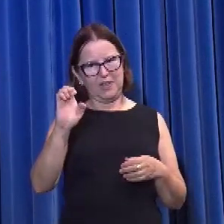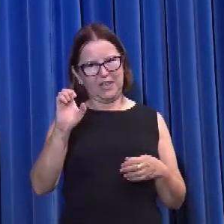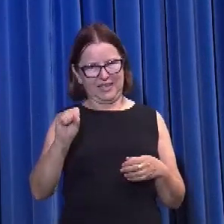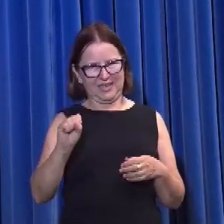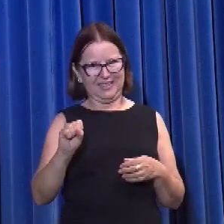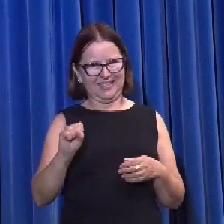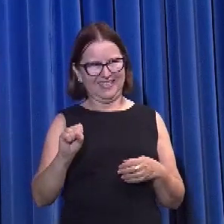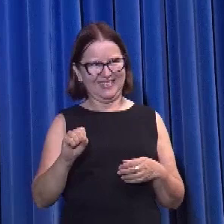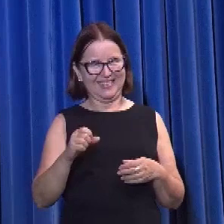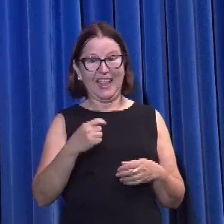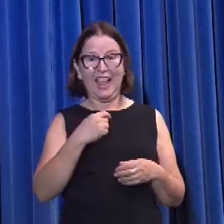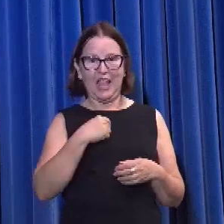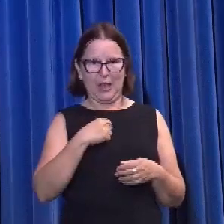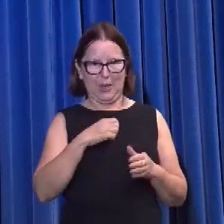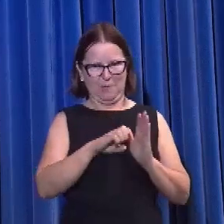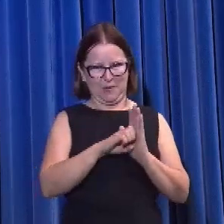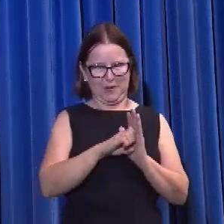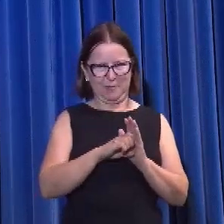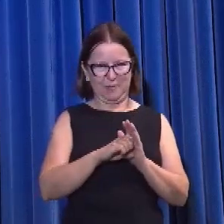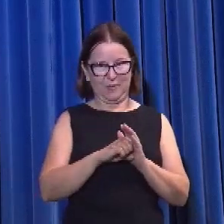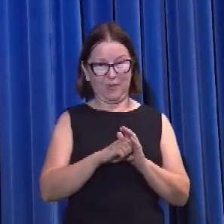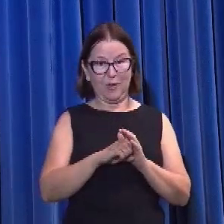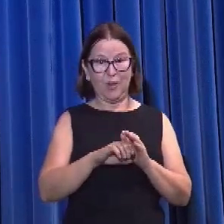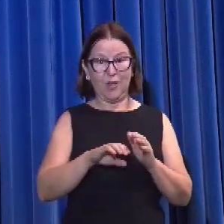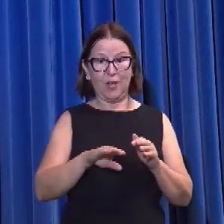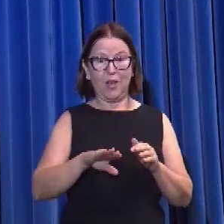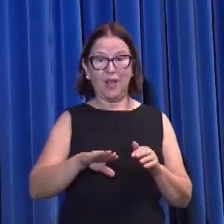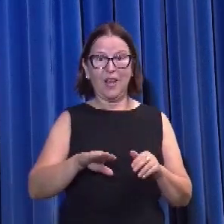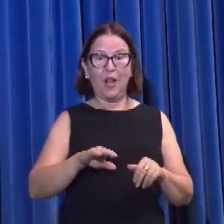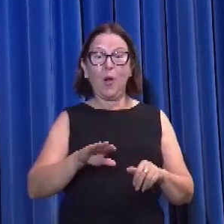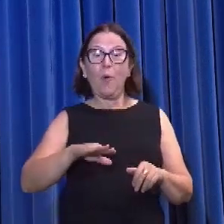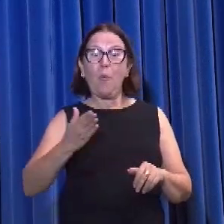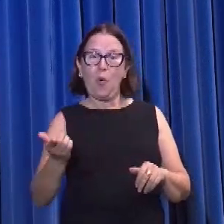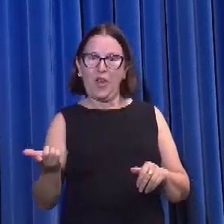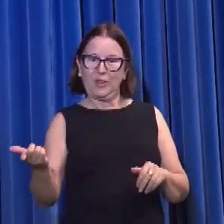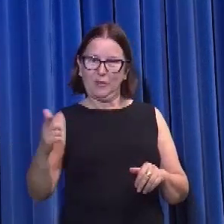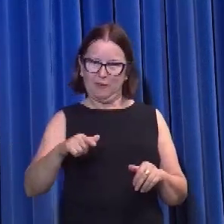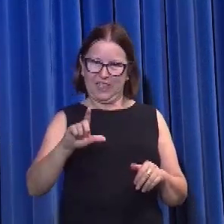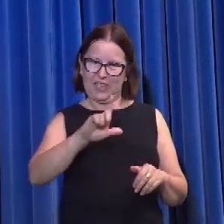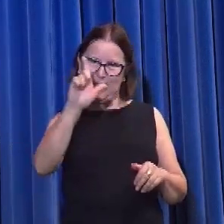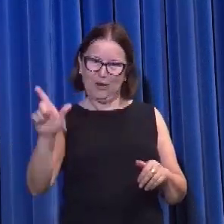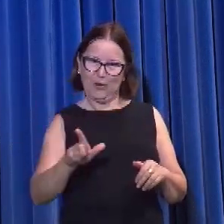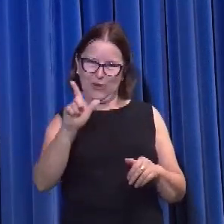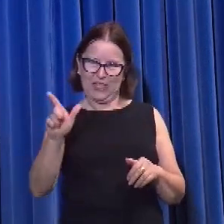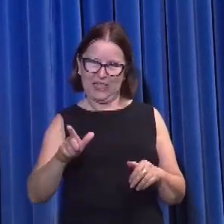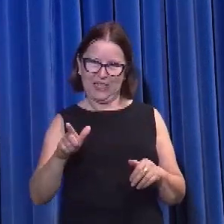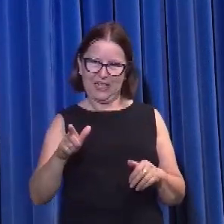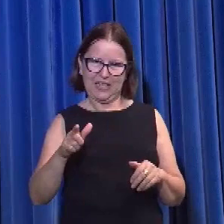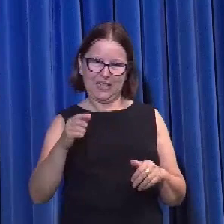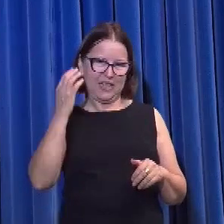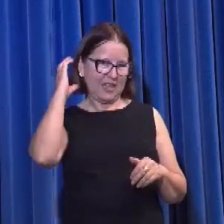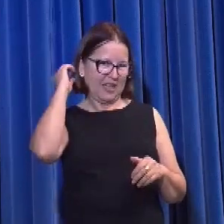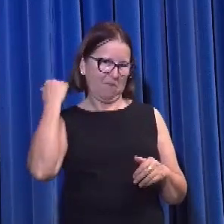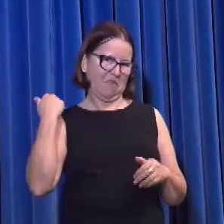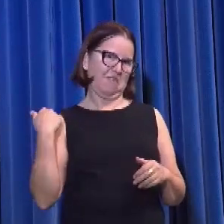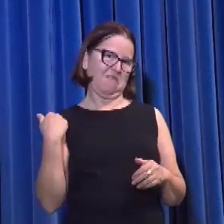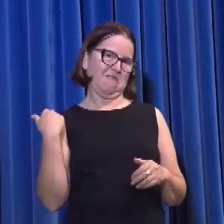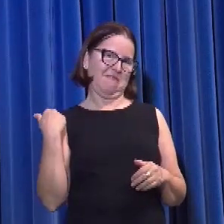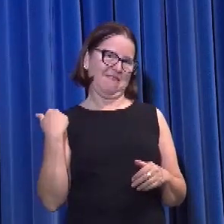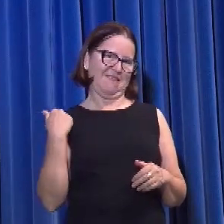assim. Minha calça era boca de sino, paletó todo